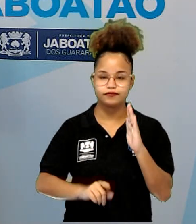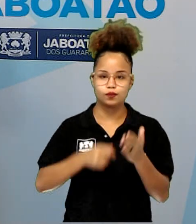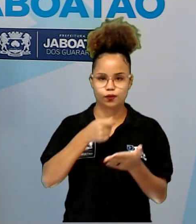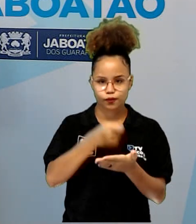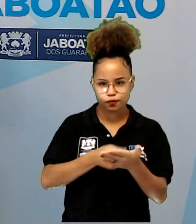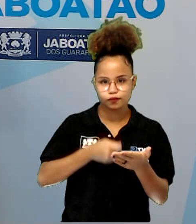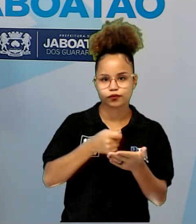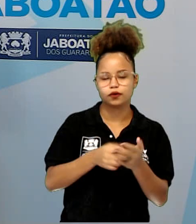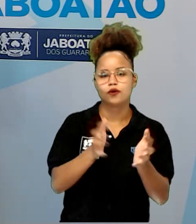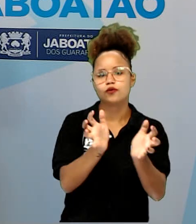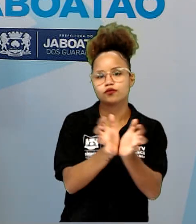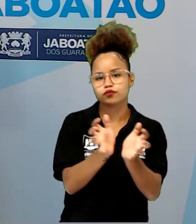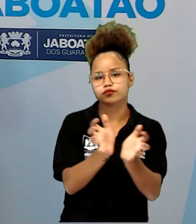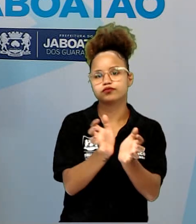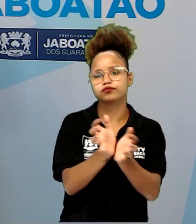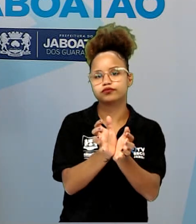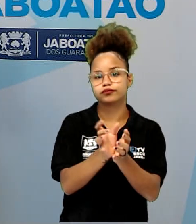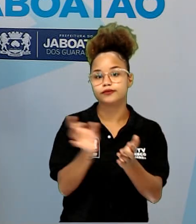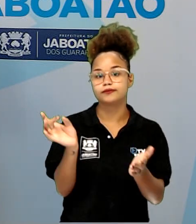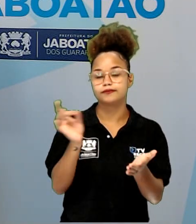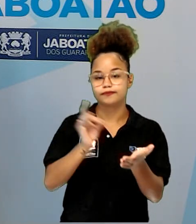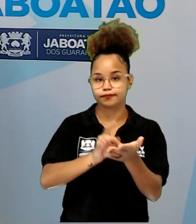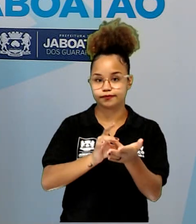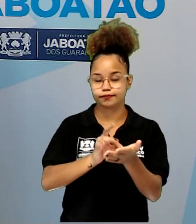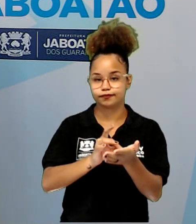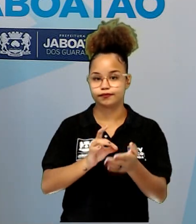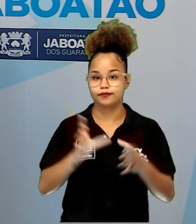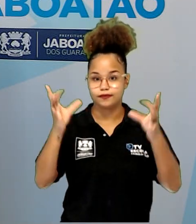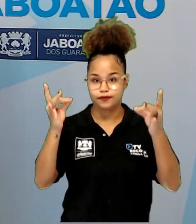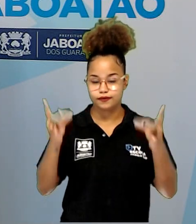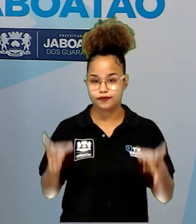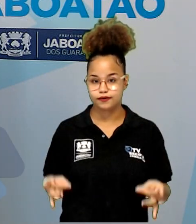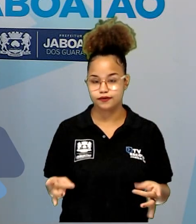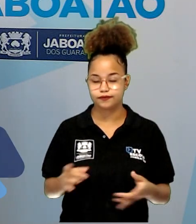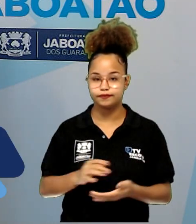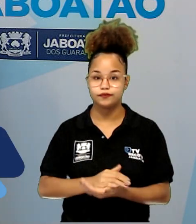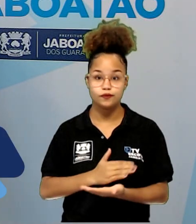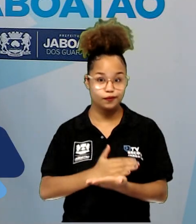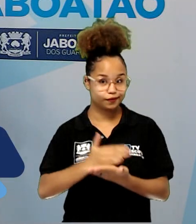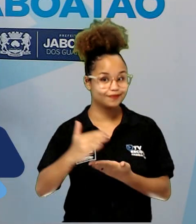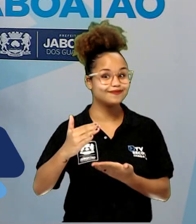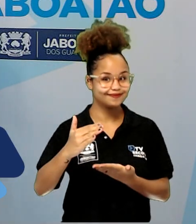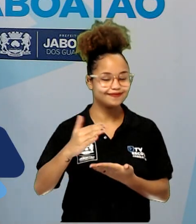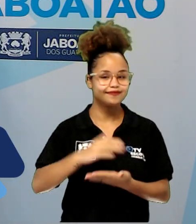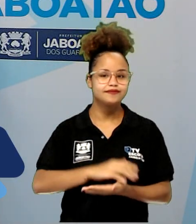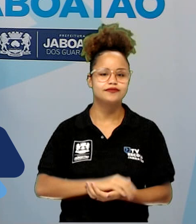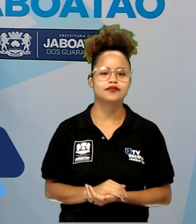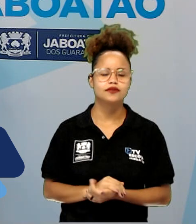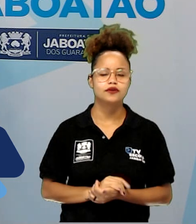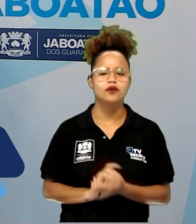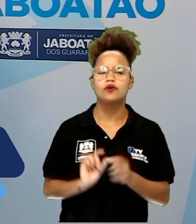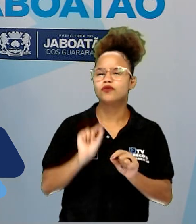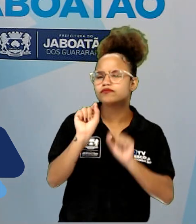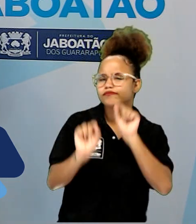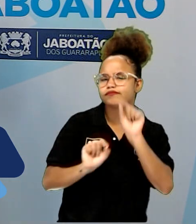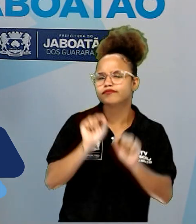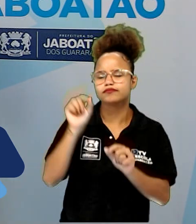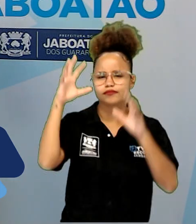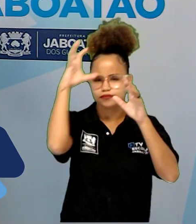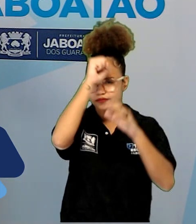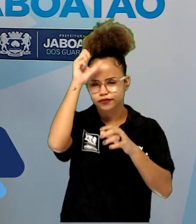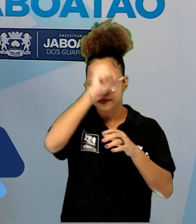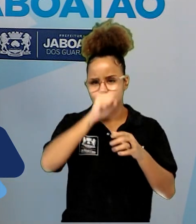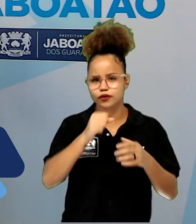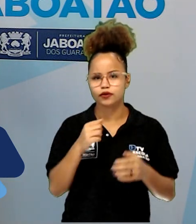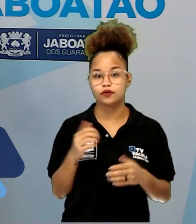para Grupos Específicos. Vamos iniciar! O que nós iremos aprender na